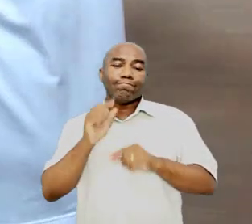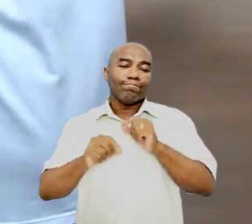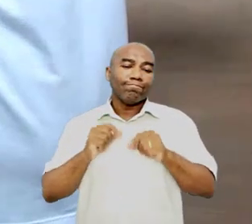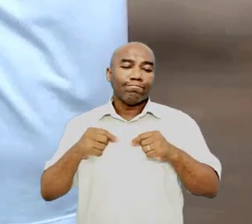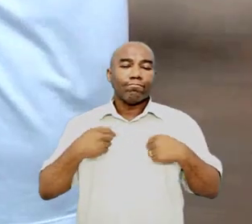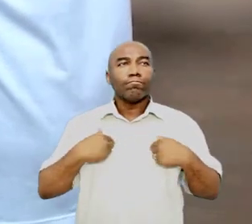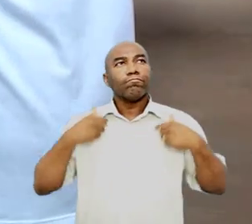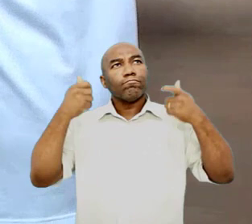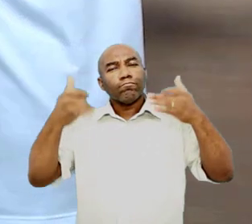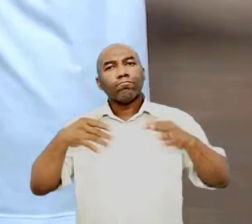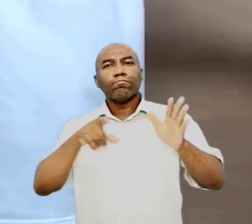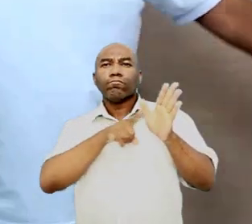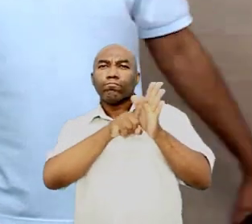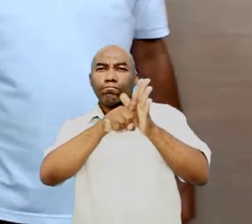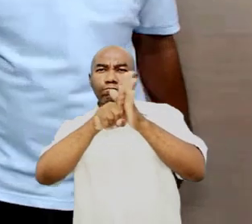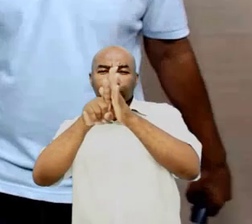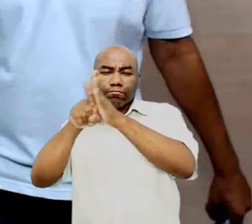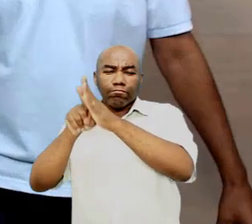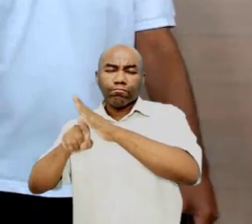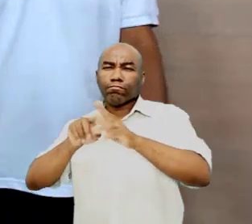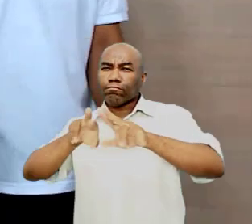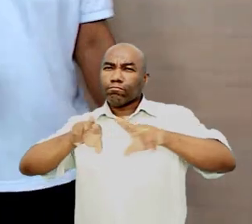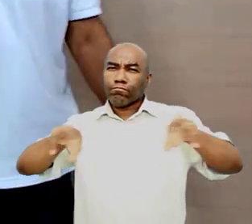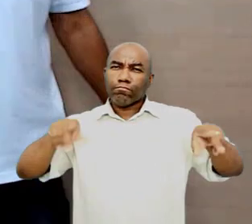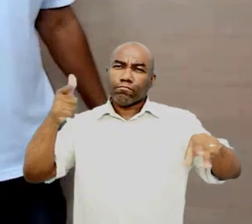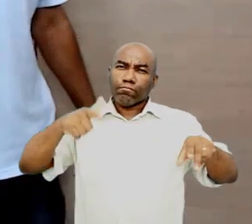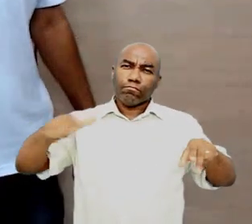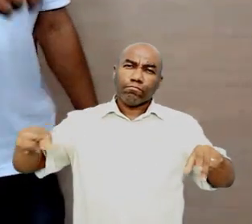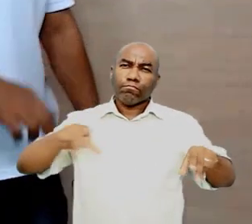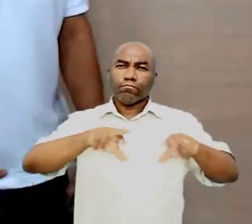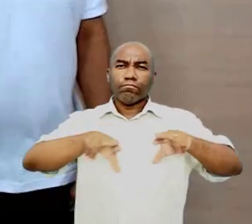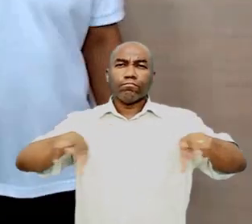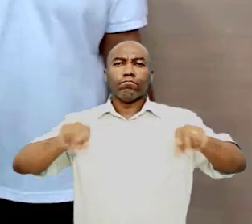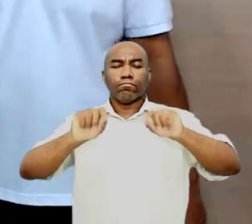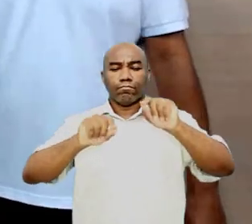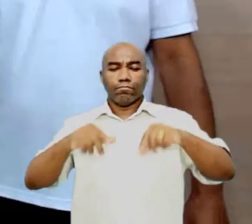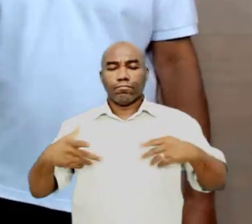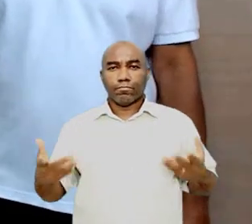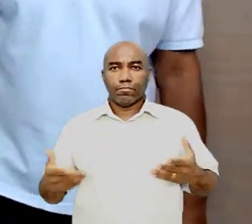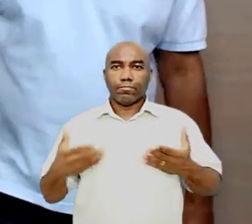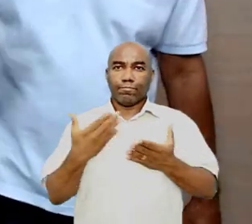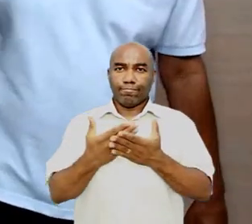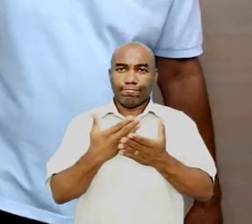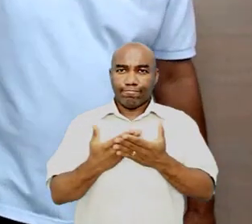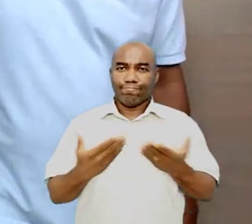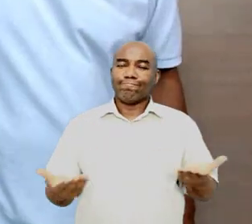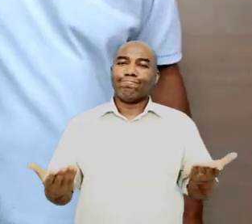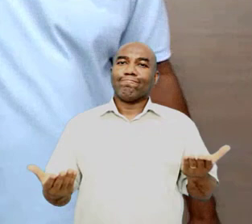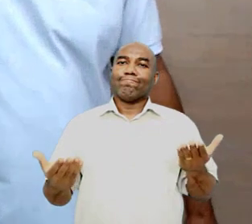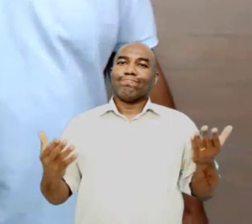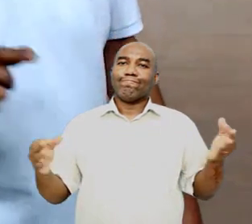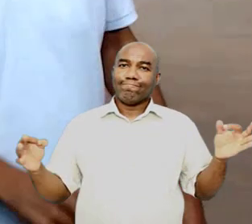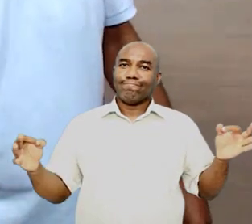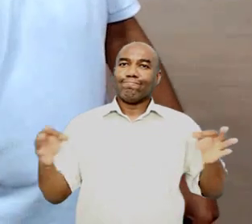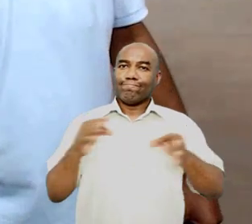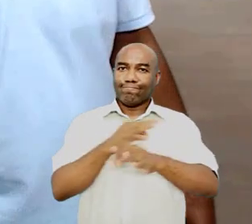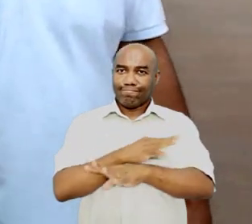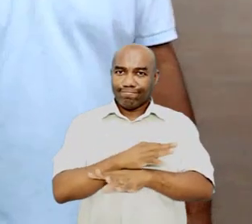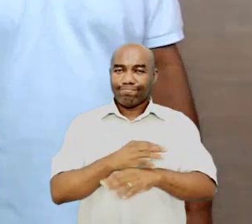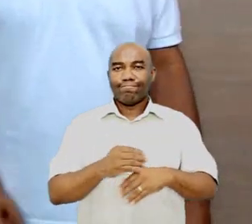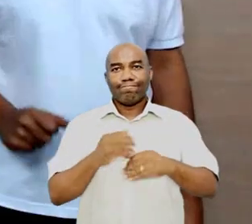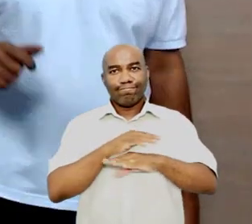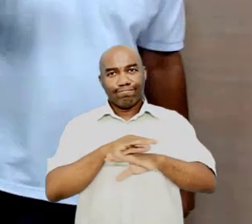posso caracterizar os vírus, certo? Então, pessoal, terminamos mais essa parte, ou